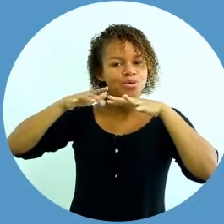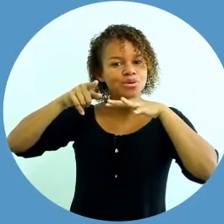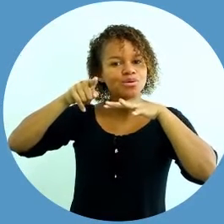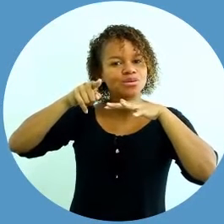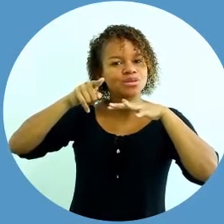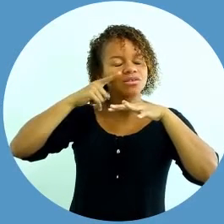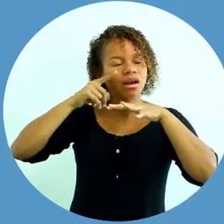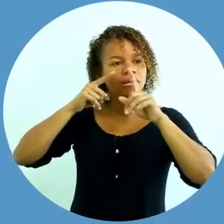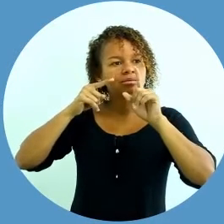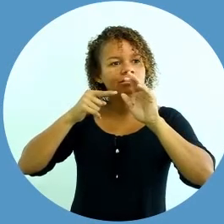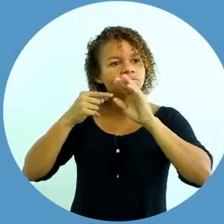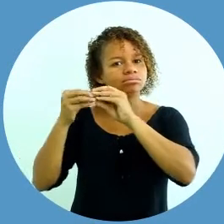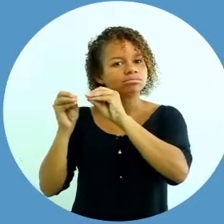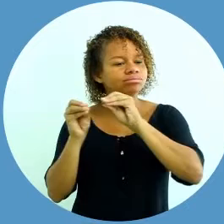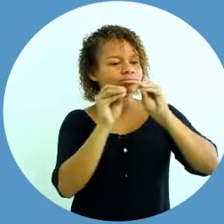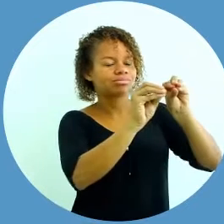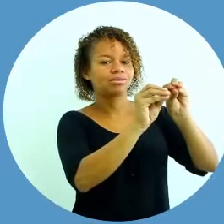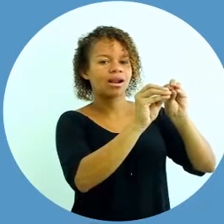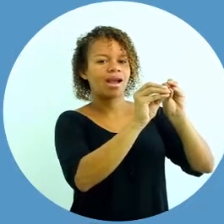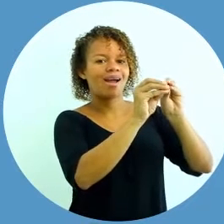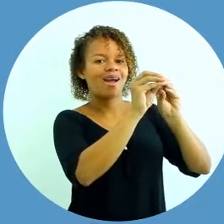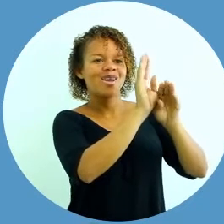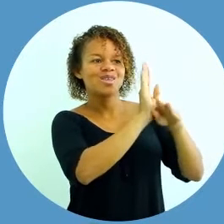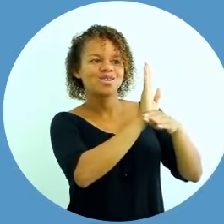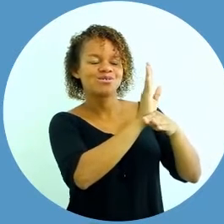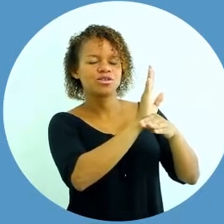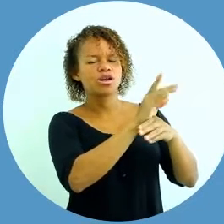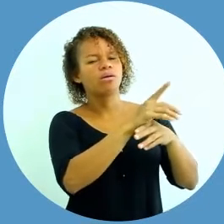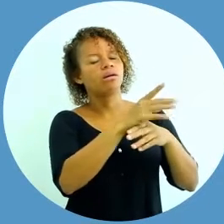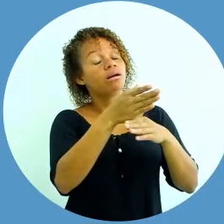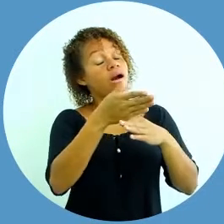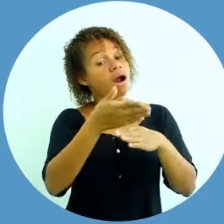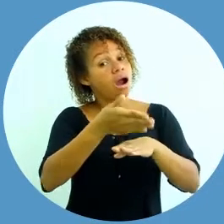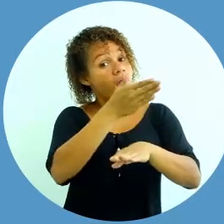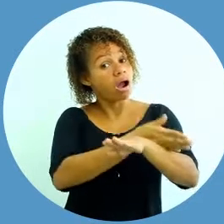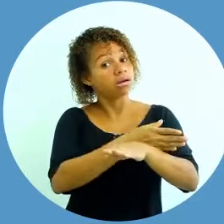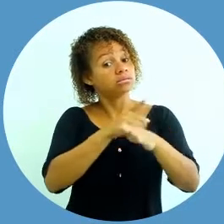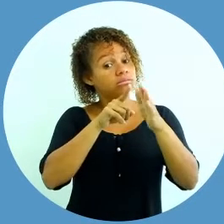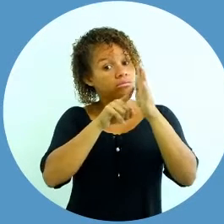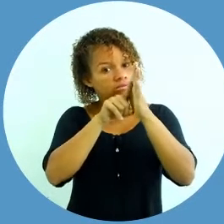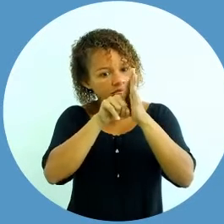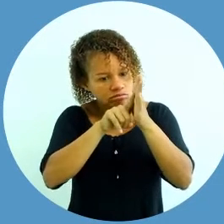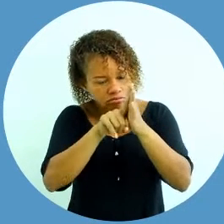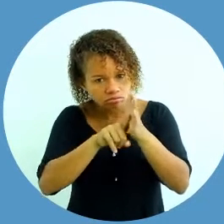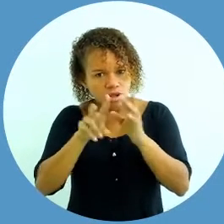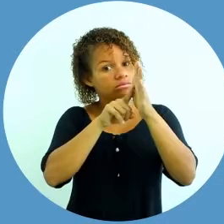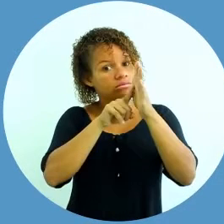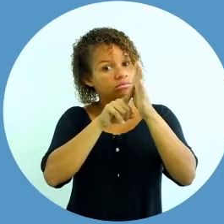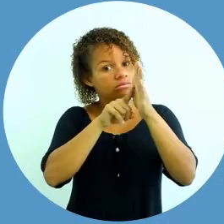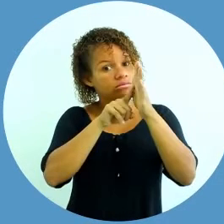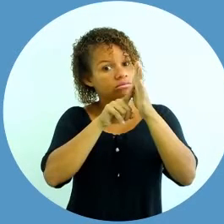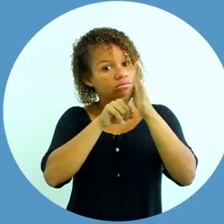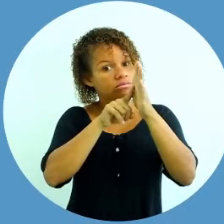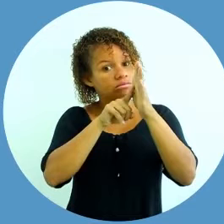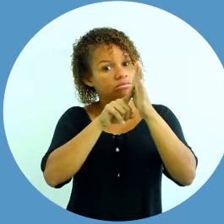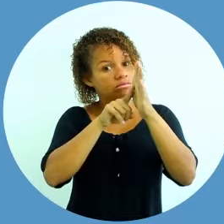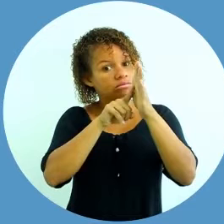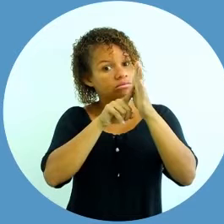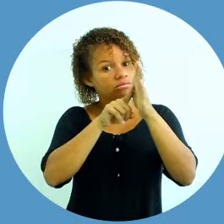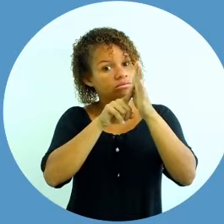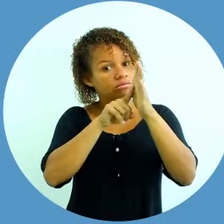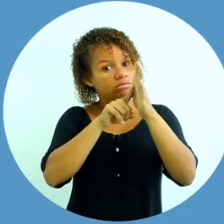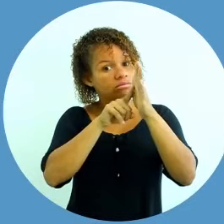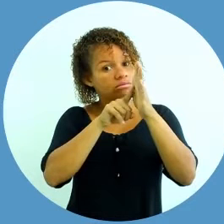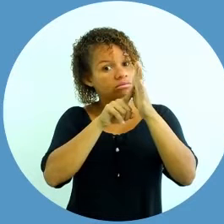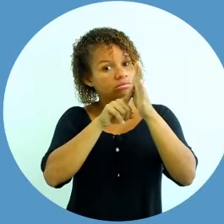você vai destinar este vídeo. Consulte o material que você recebeu. Na tela,